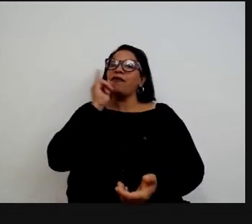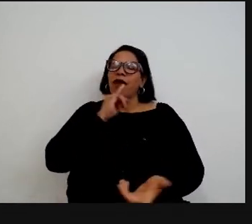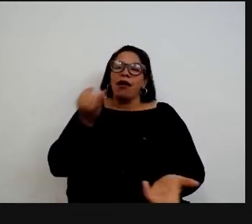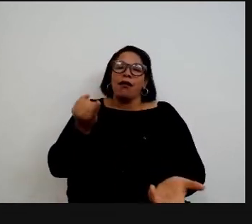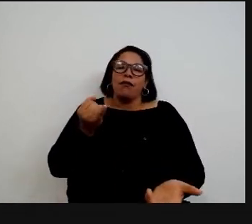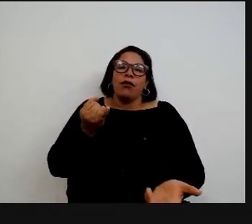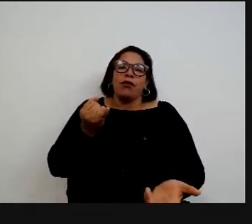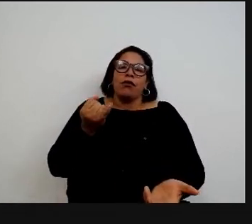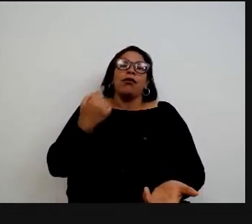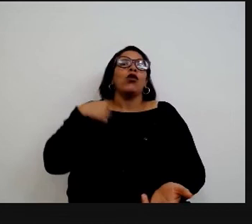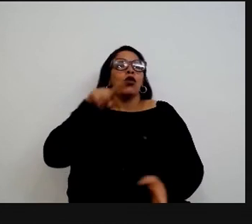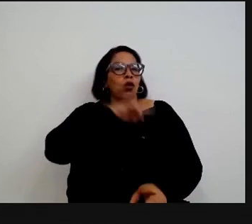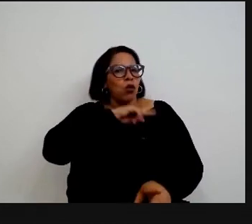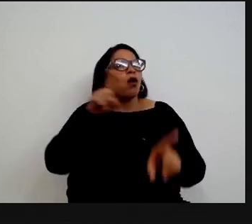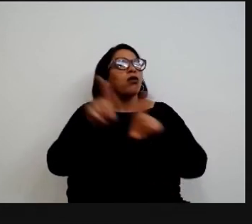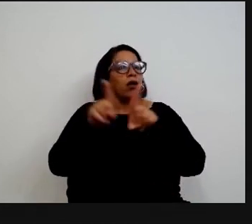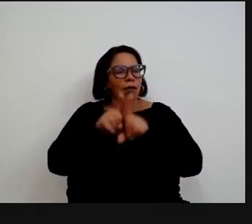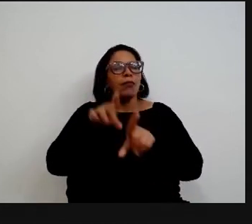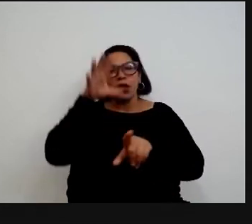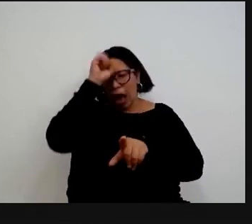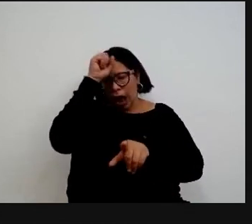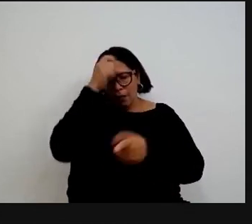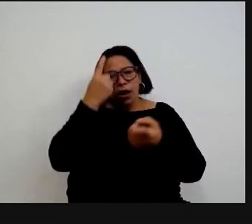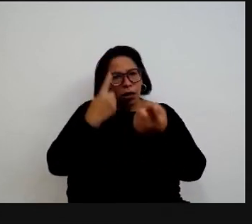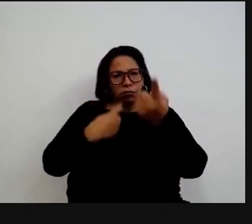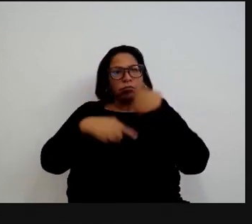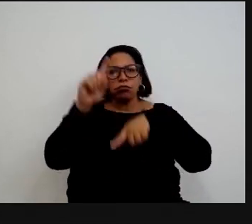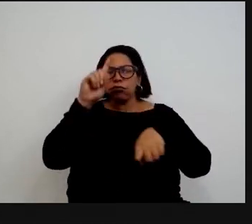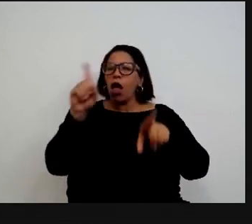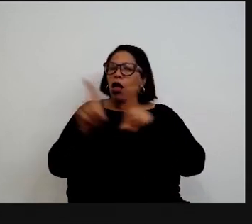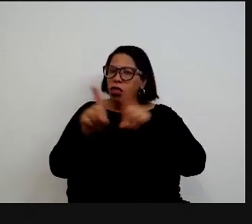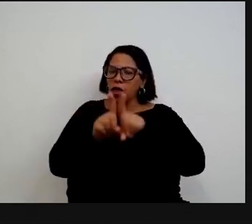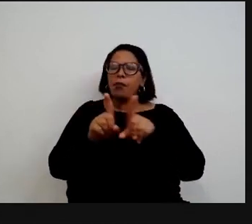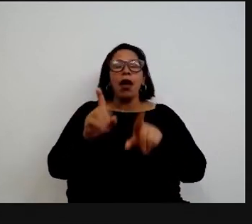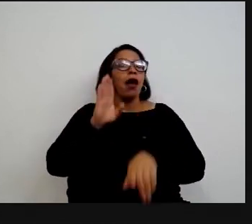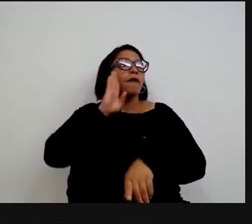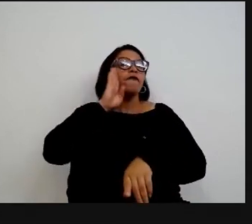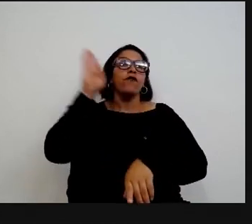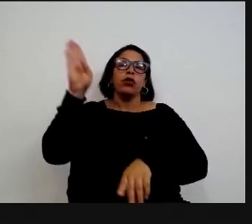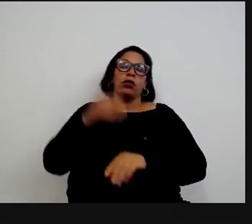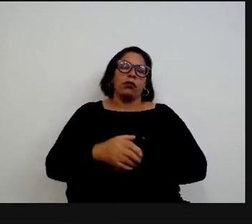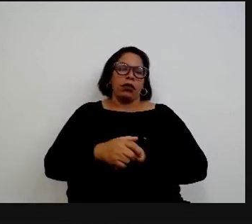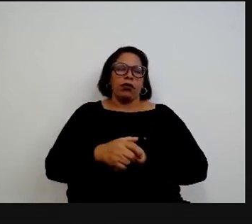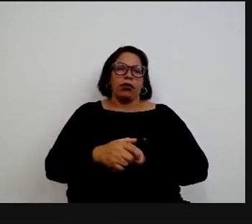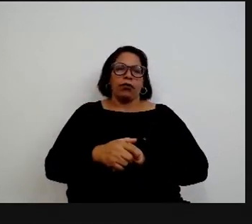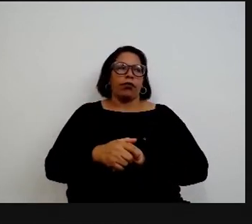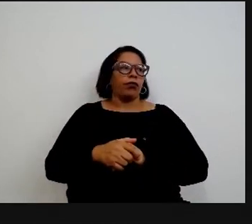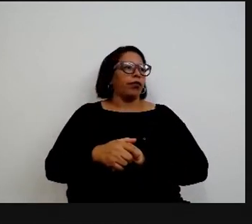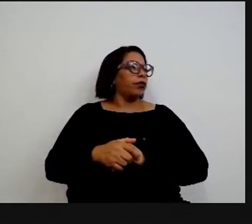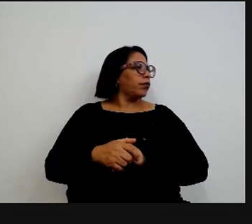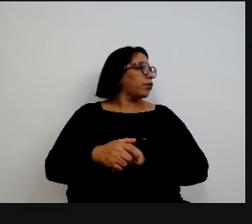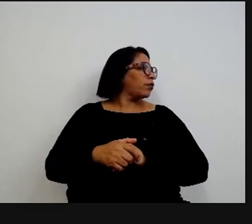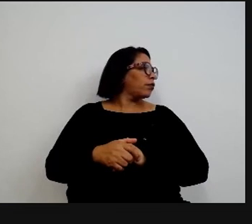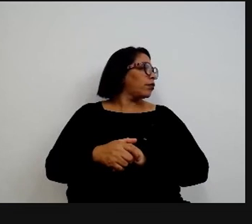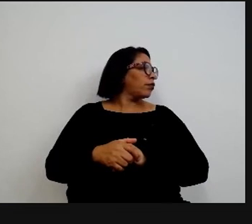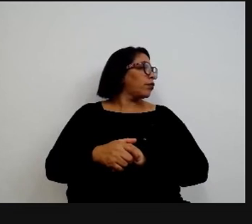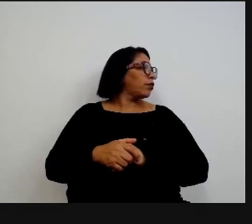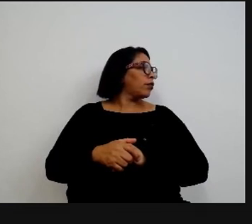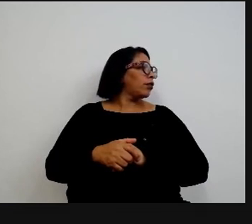ser nosso também, né? E as organizações das equipes, isso é fundamental. É para despedir já?